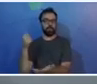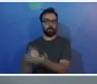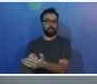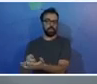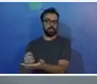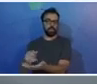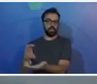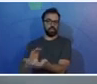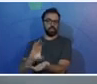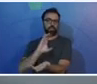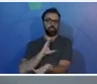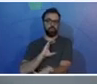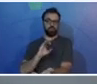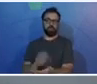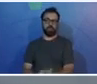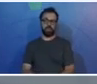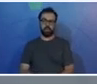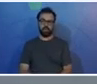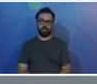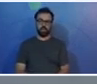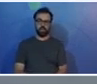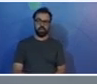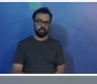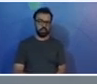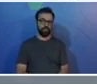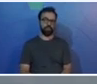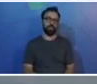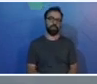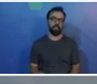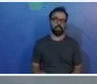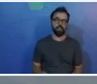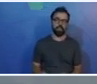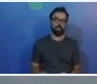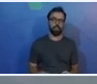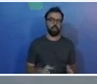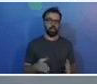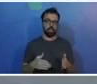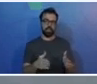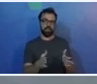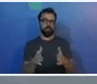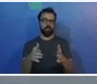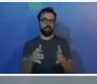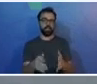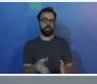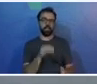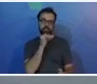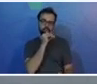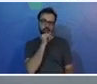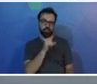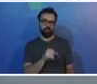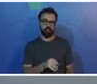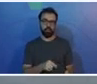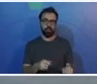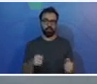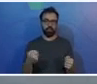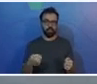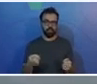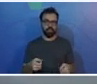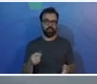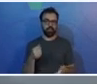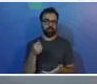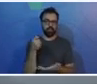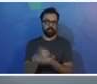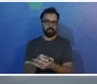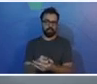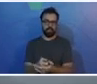Executivo. Reformar ou fazer escolas, hospitais, estradas, todas as melhorias que as cidades precisam.